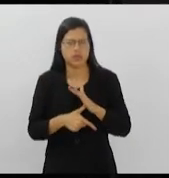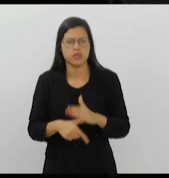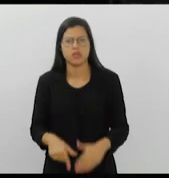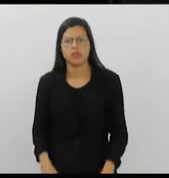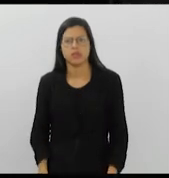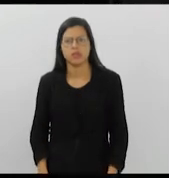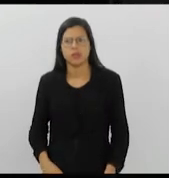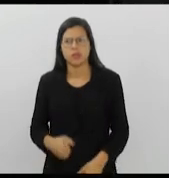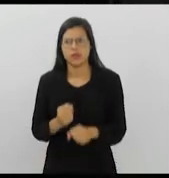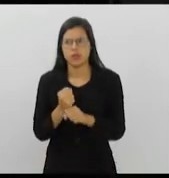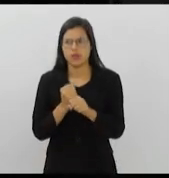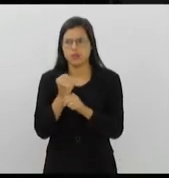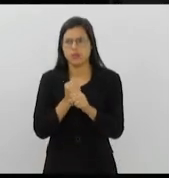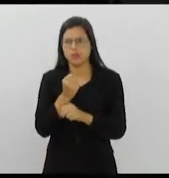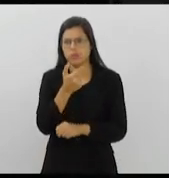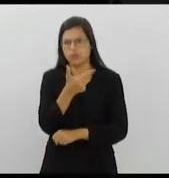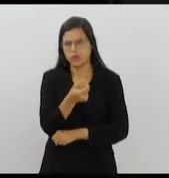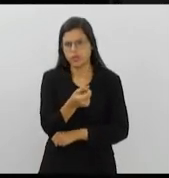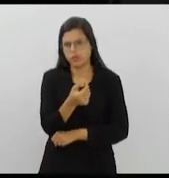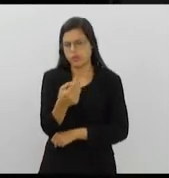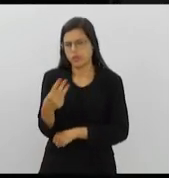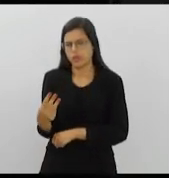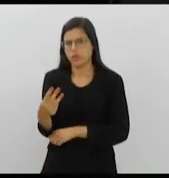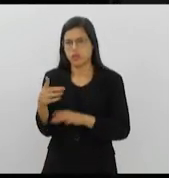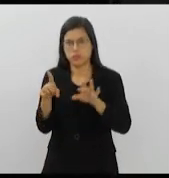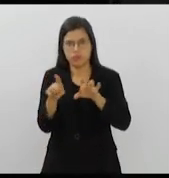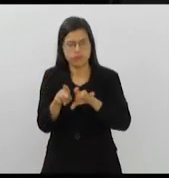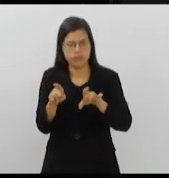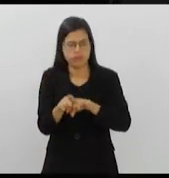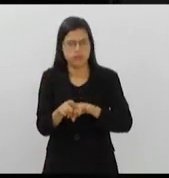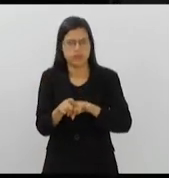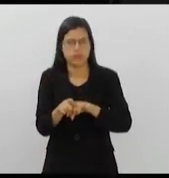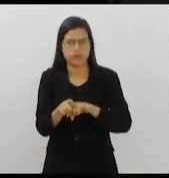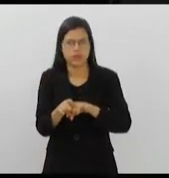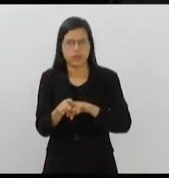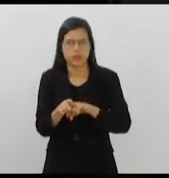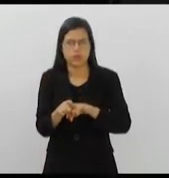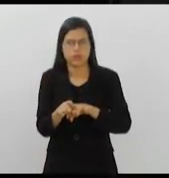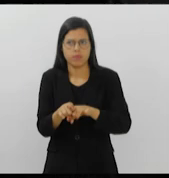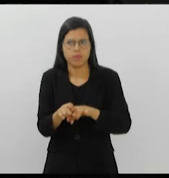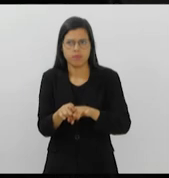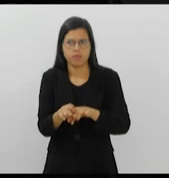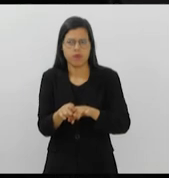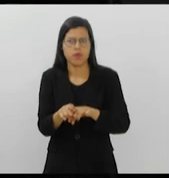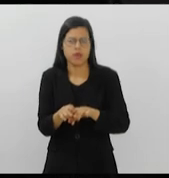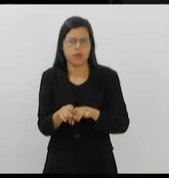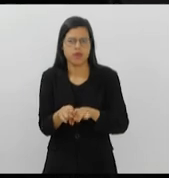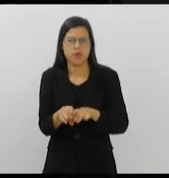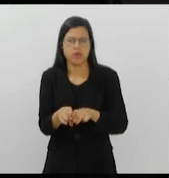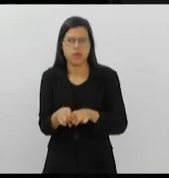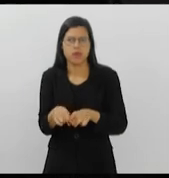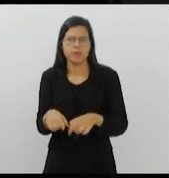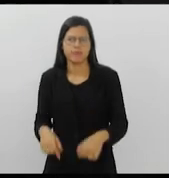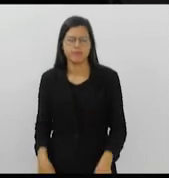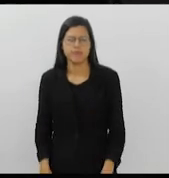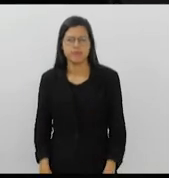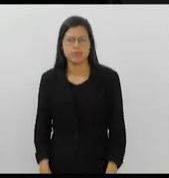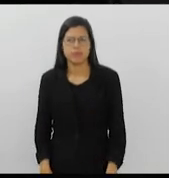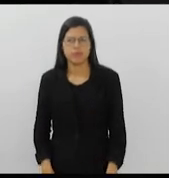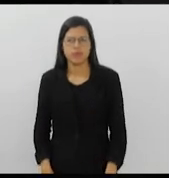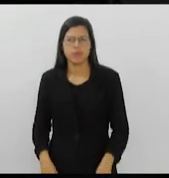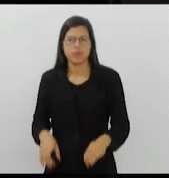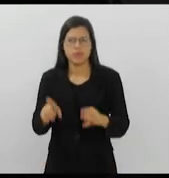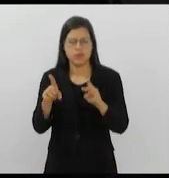de 2023, e também isso da pactuação em CIR e CIB, e